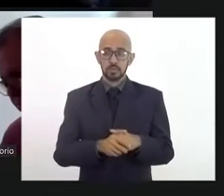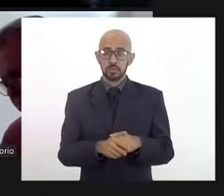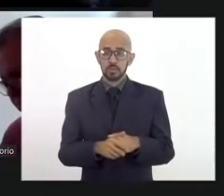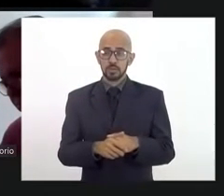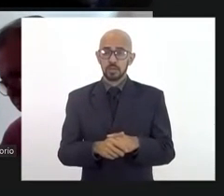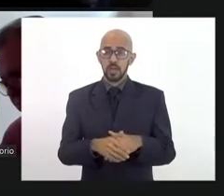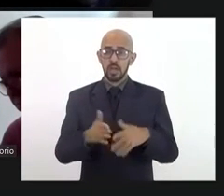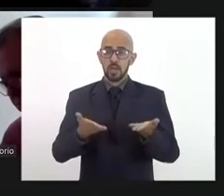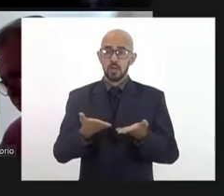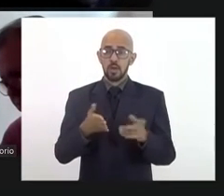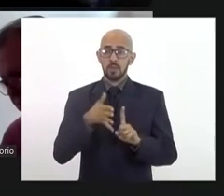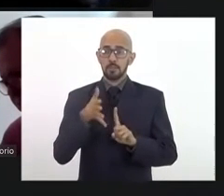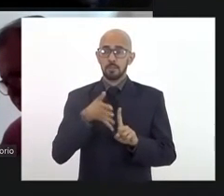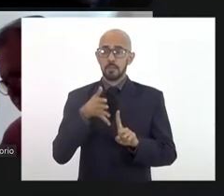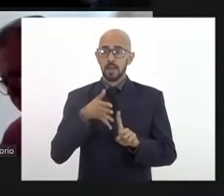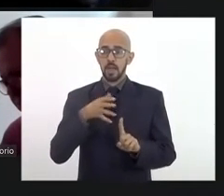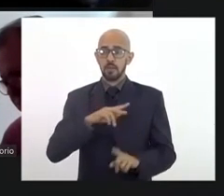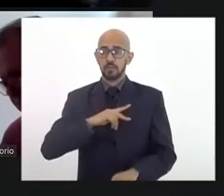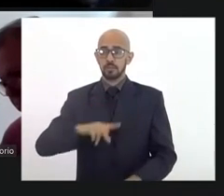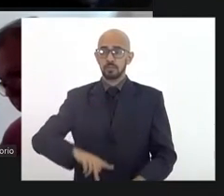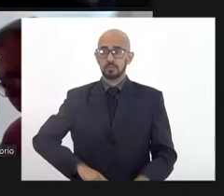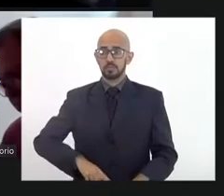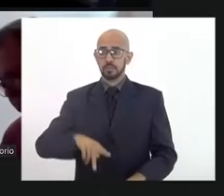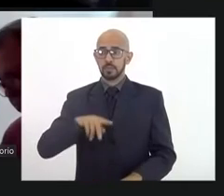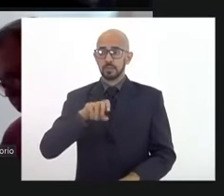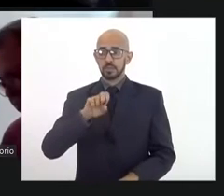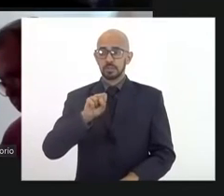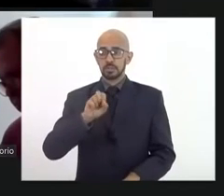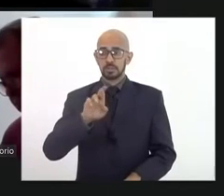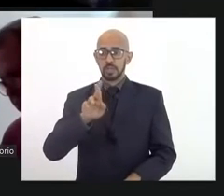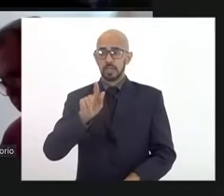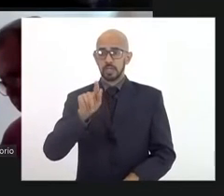Passo a palavra agora ao presidente do Rio Indústria, Sérgio Duarte.